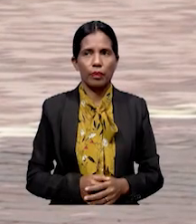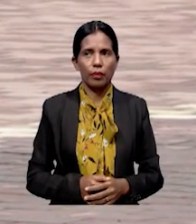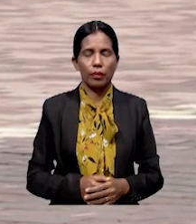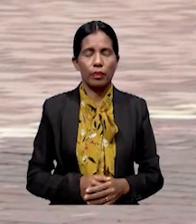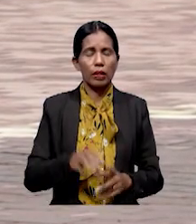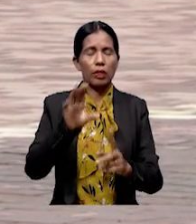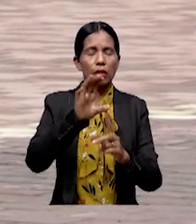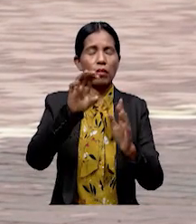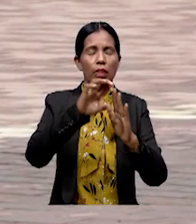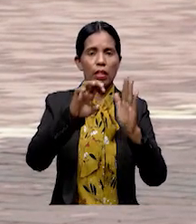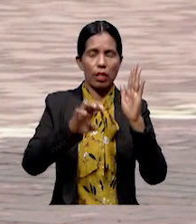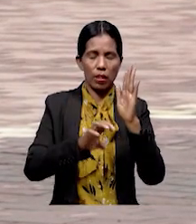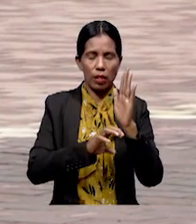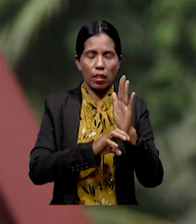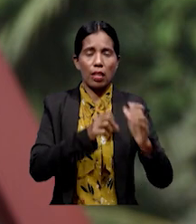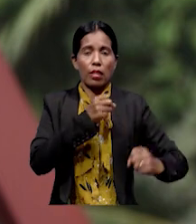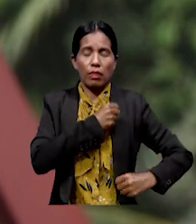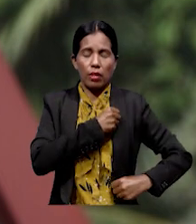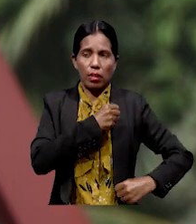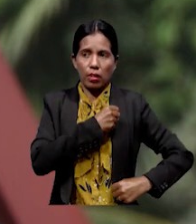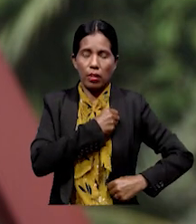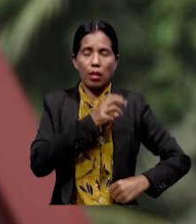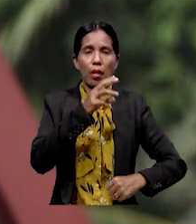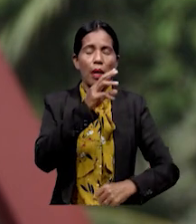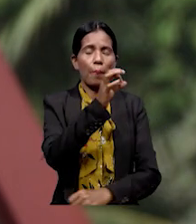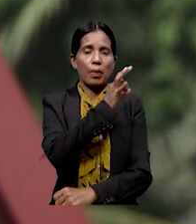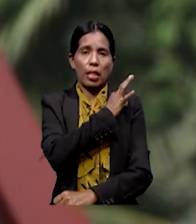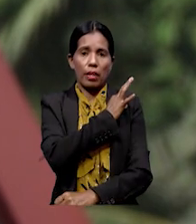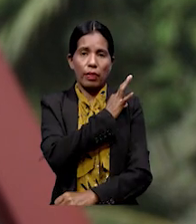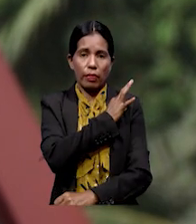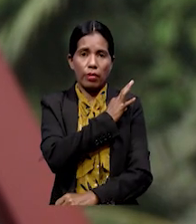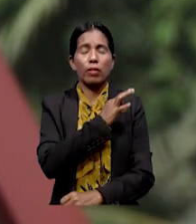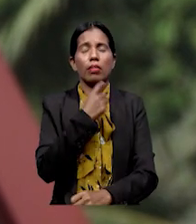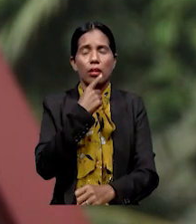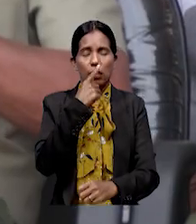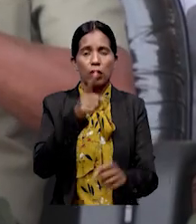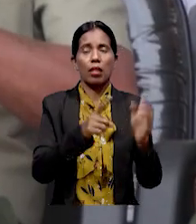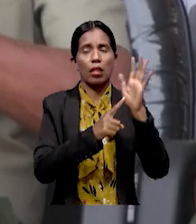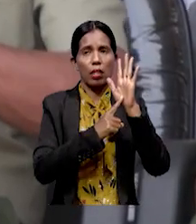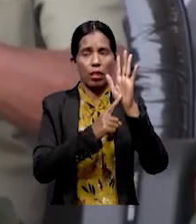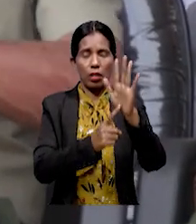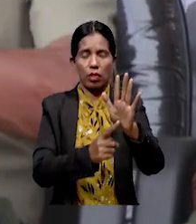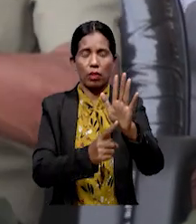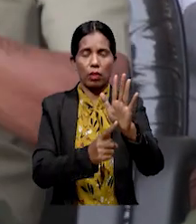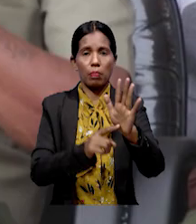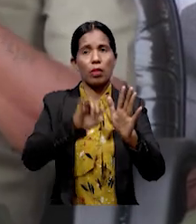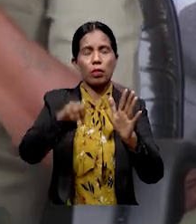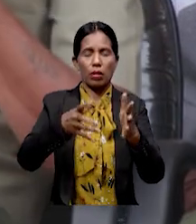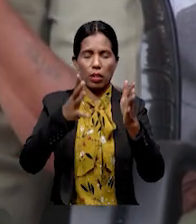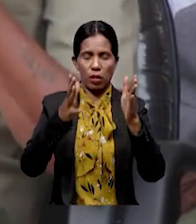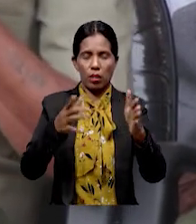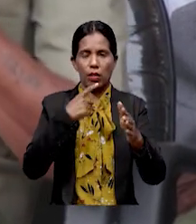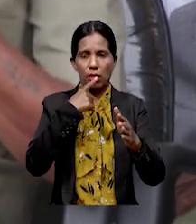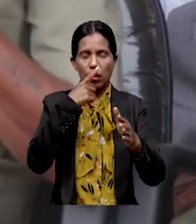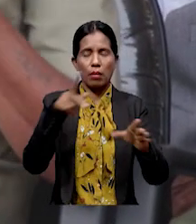Chefe de Estado Maior-General FFDTL Interino Major-General Falo Ratelak, hato assunto né, bas jornalista Sira, foi em